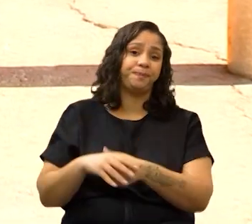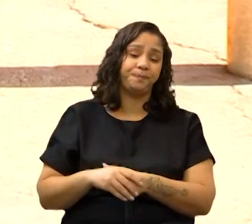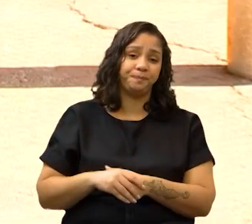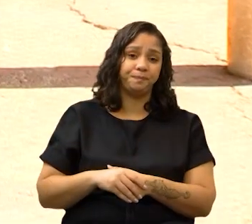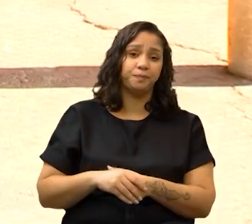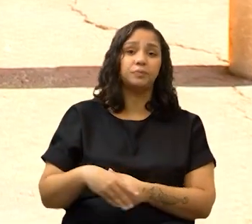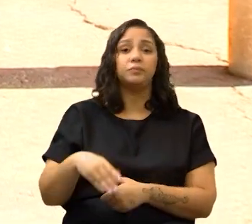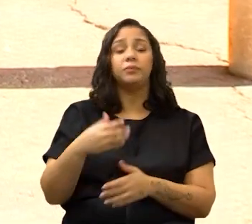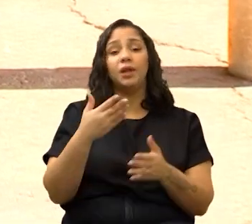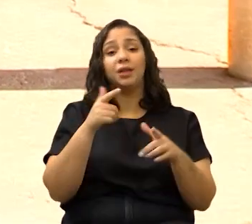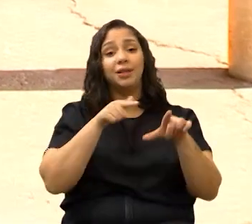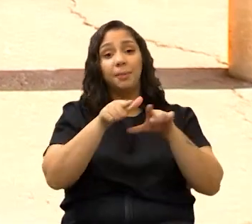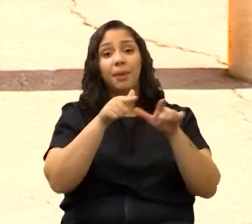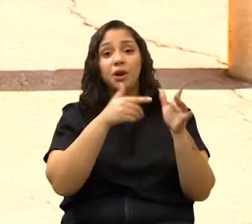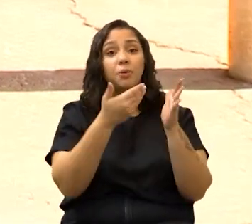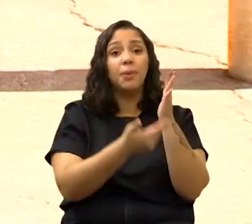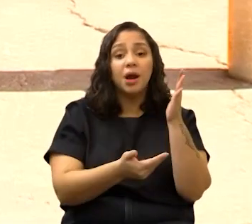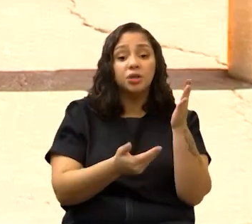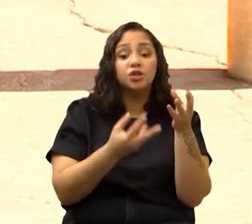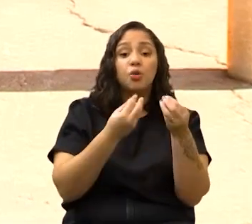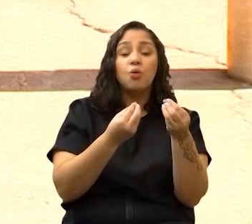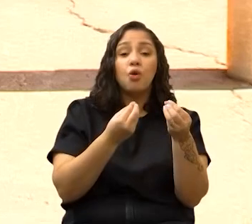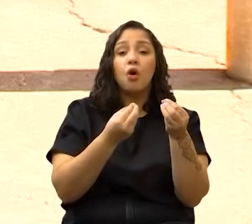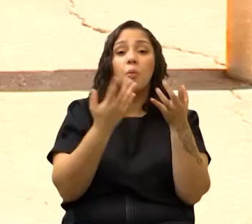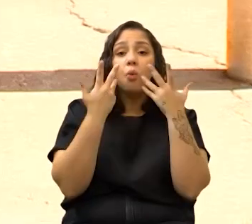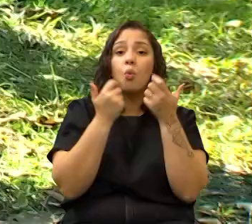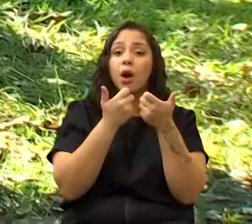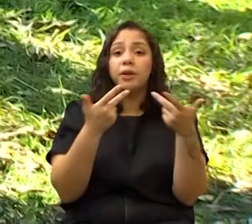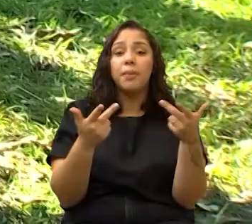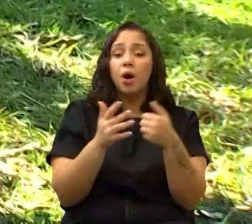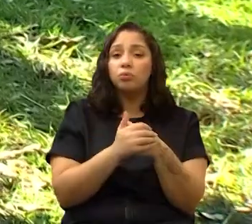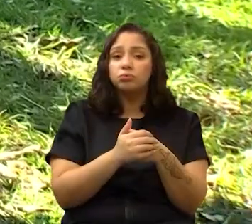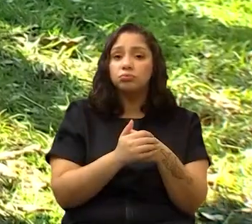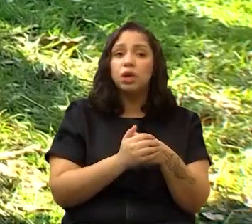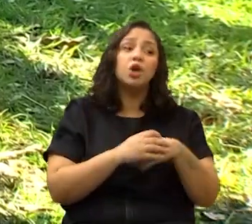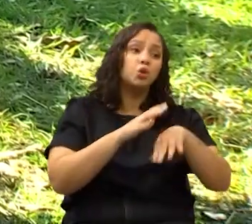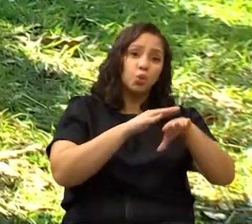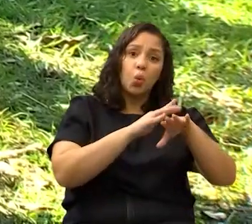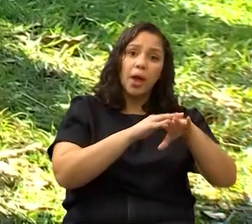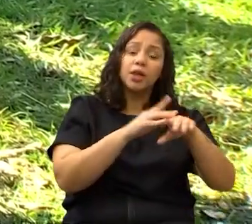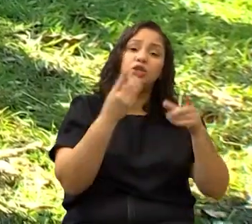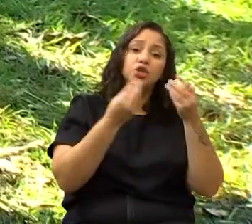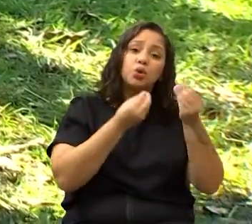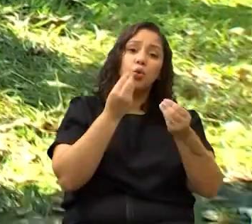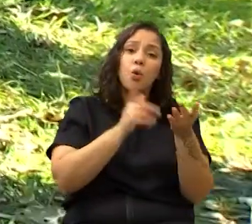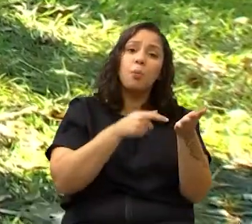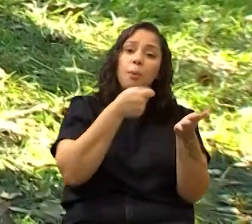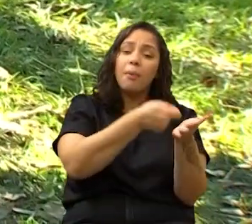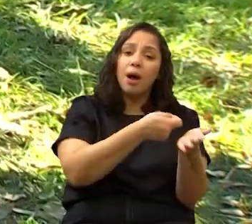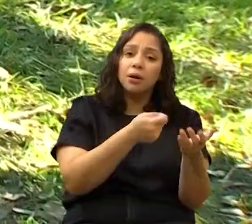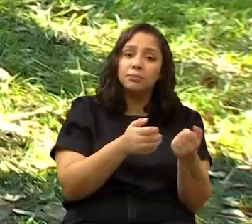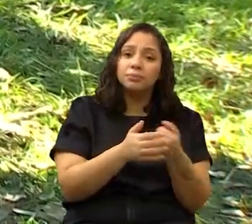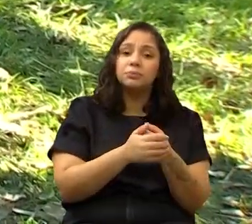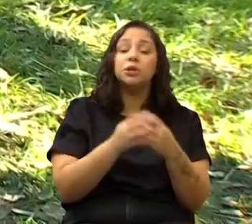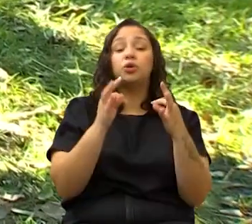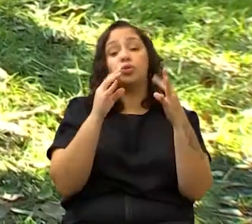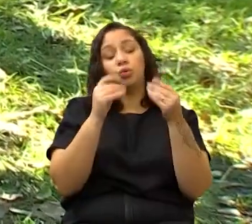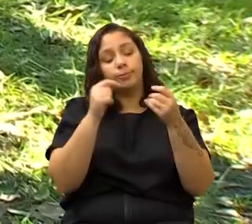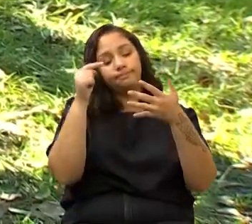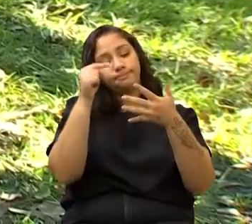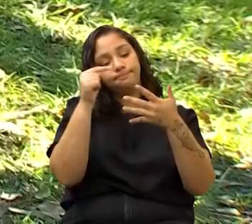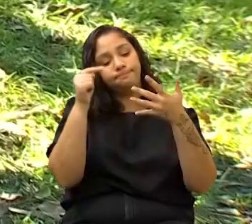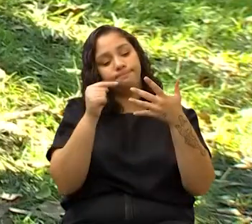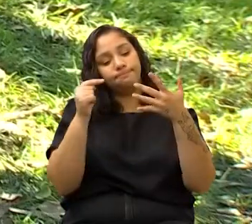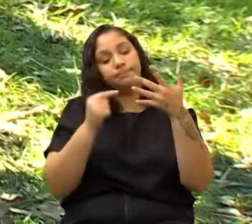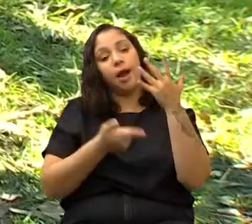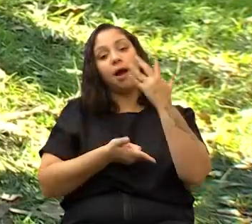animal, você perde emprego, como é que fica esse animal, ele fica doente, você vai ter recursos para cuidar. Tudo isso